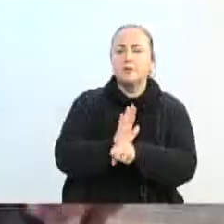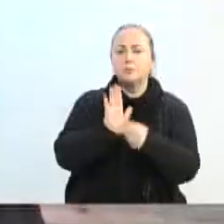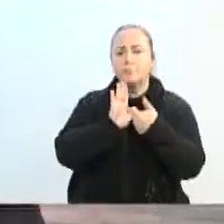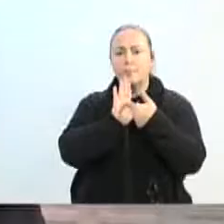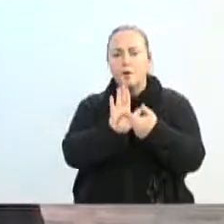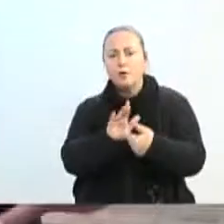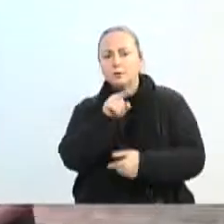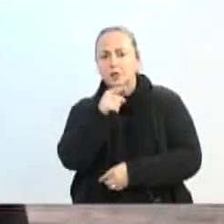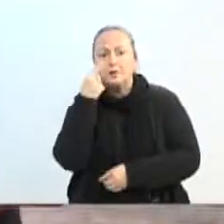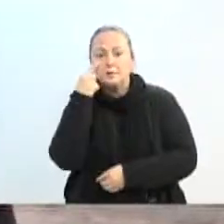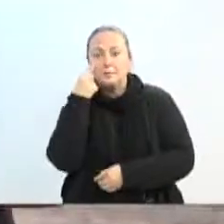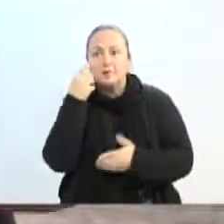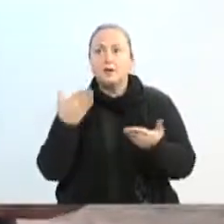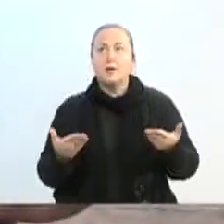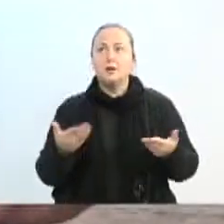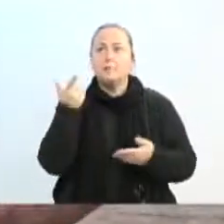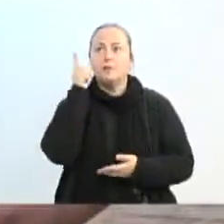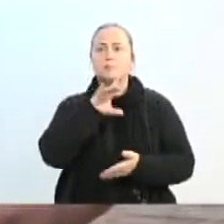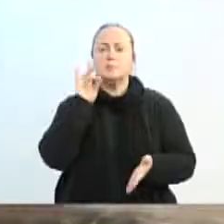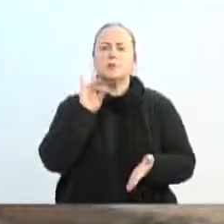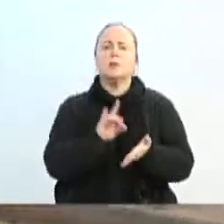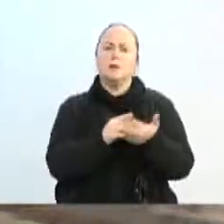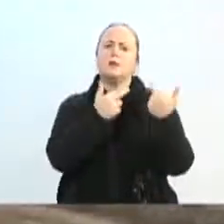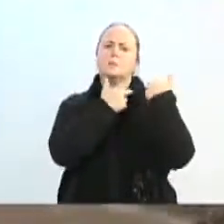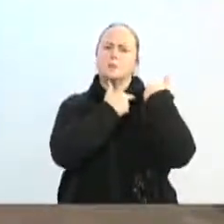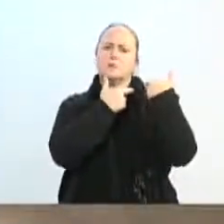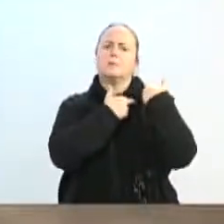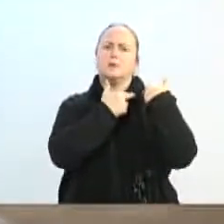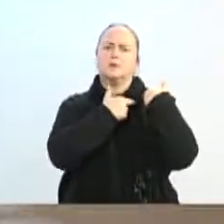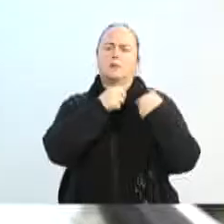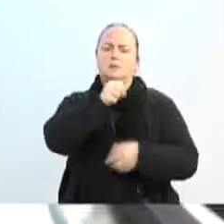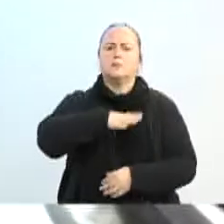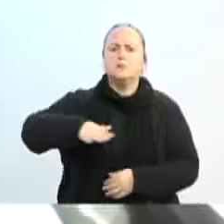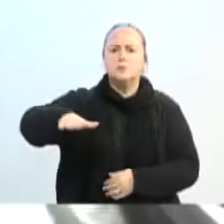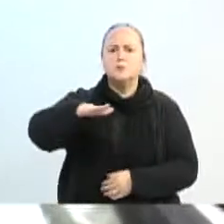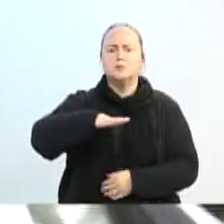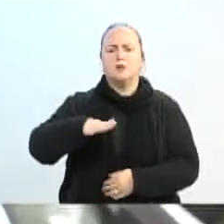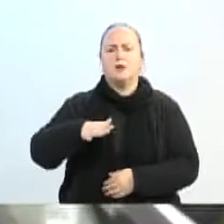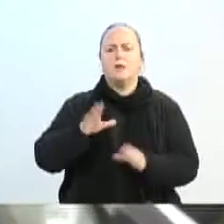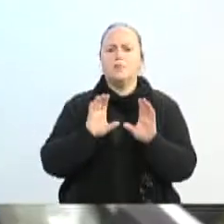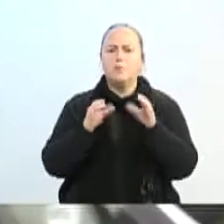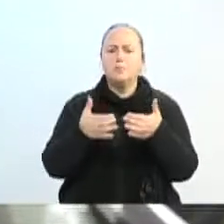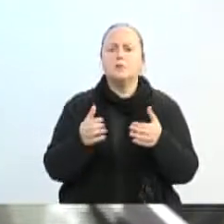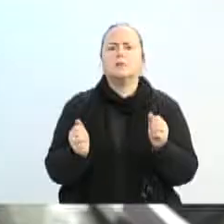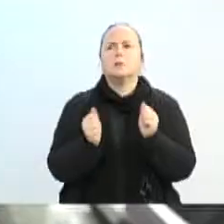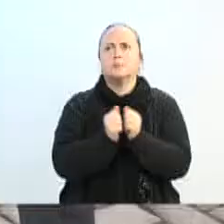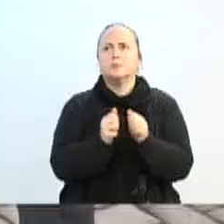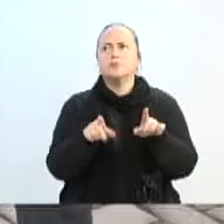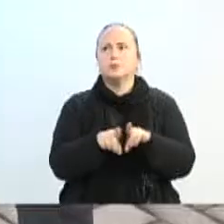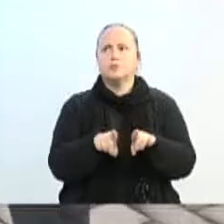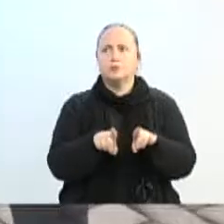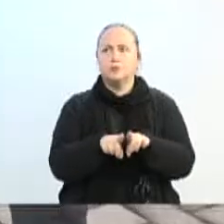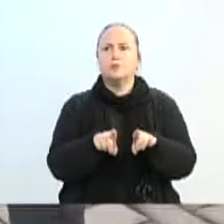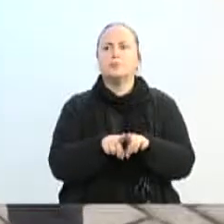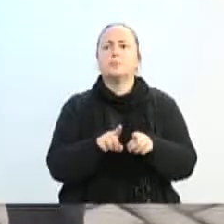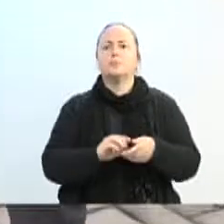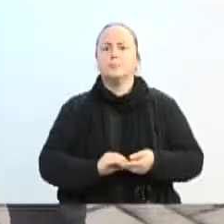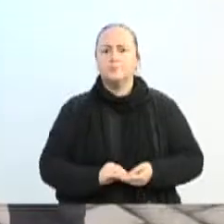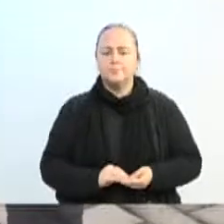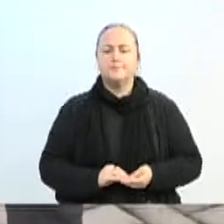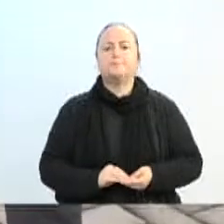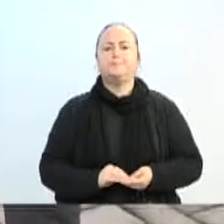ele enfim Cumpra com as suas obrigações sociais nesse caso ali com a comunidade também que nós precisamos